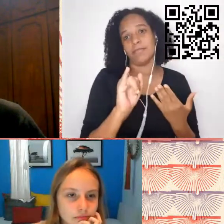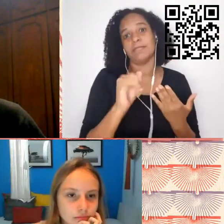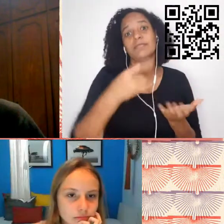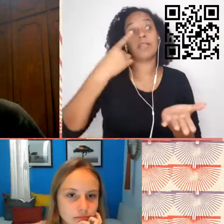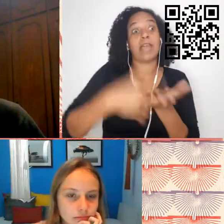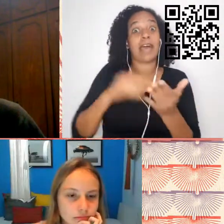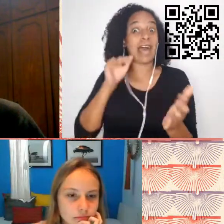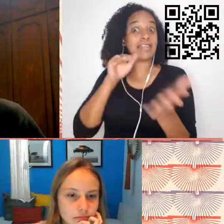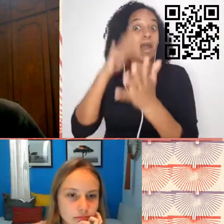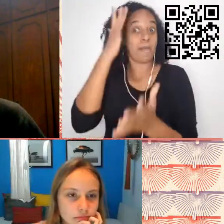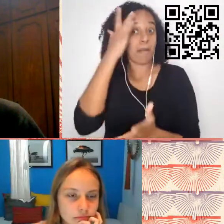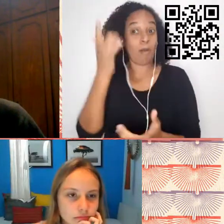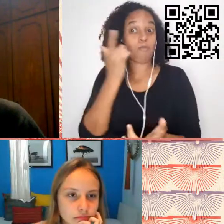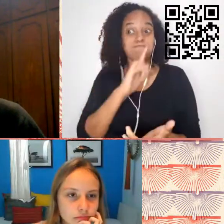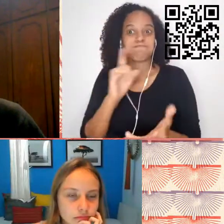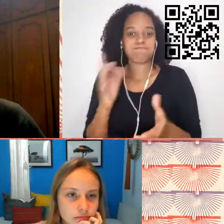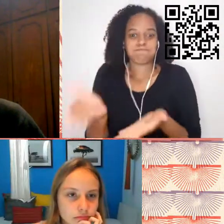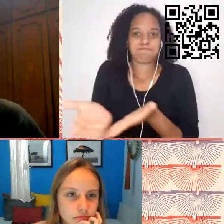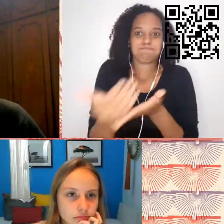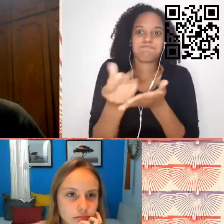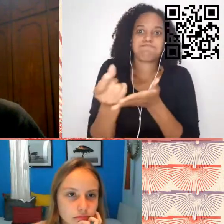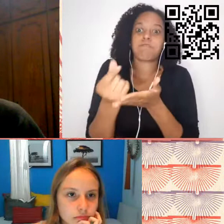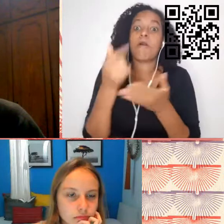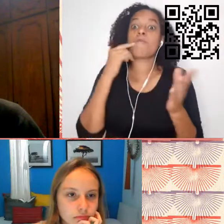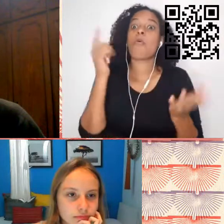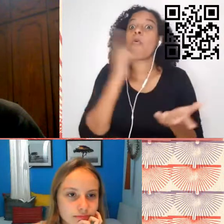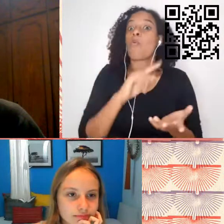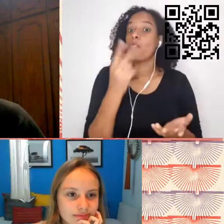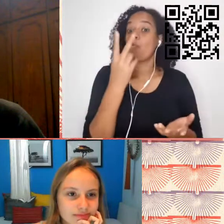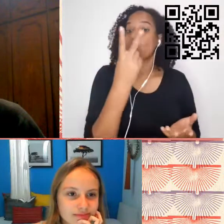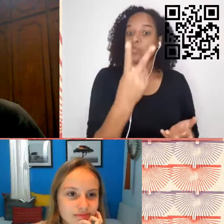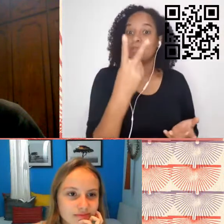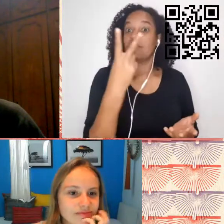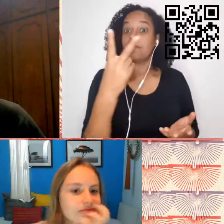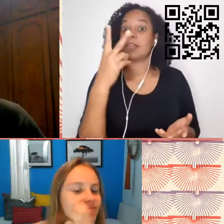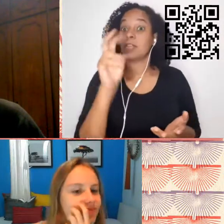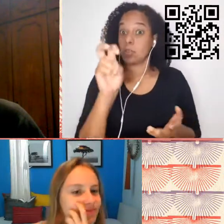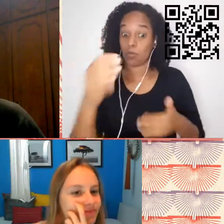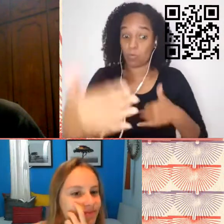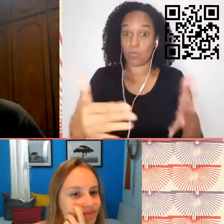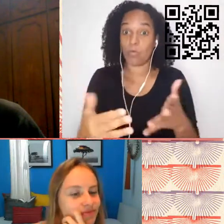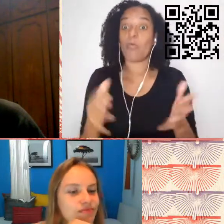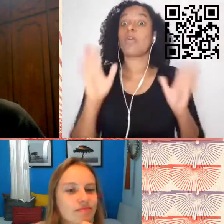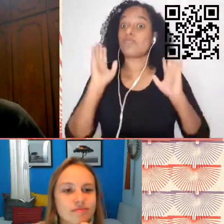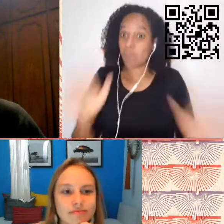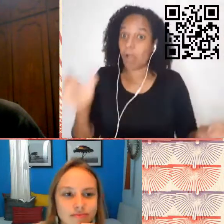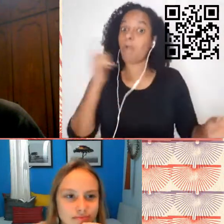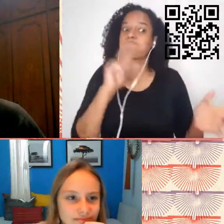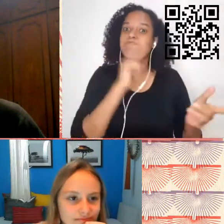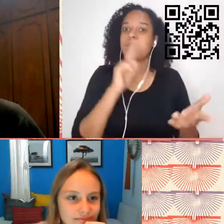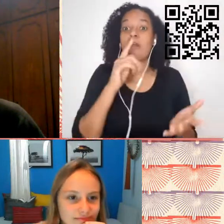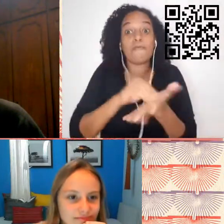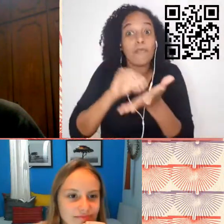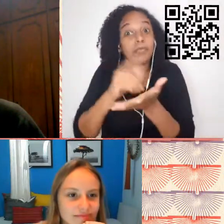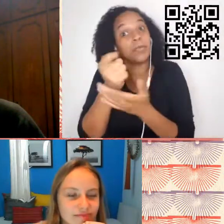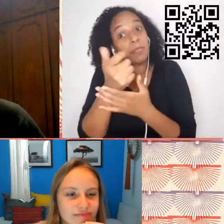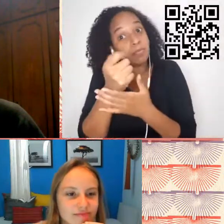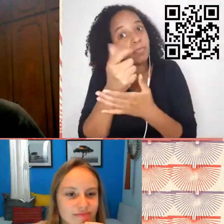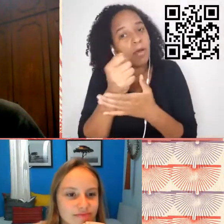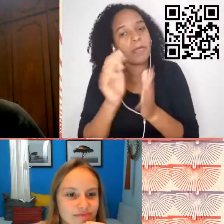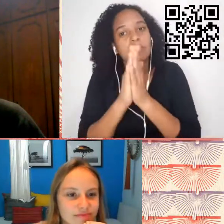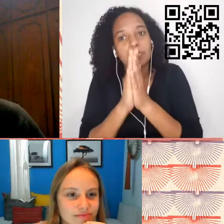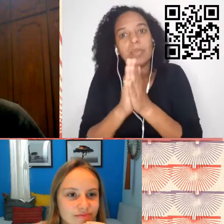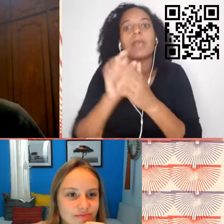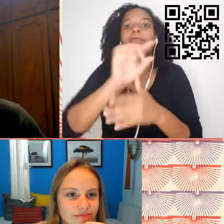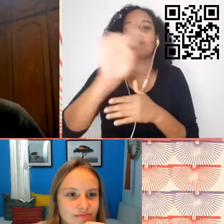amanhã, estamos com 225 cestas, falta pouco, contamos com a participação de todo